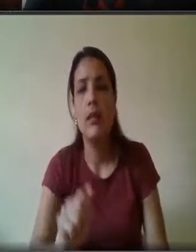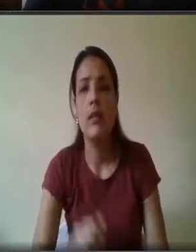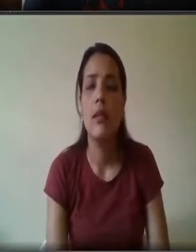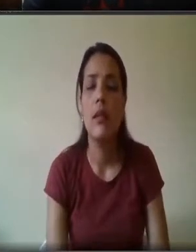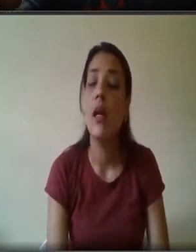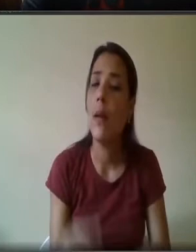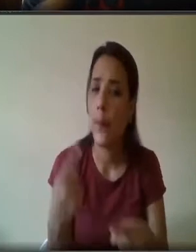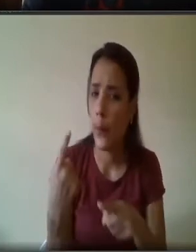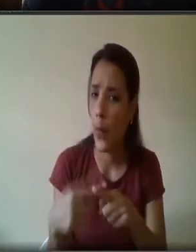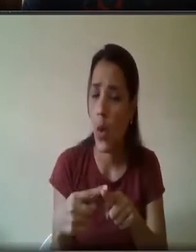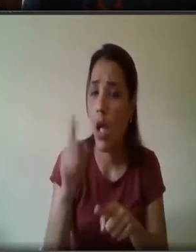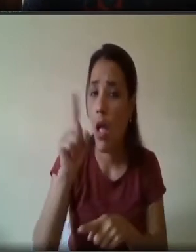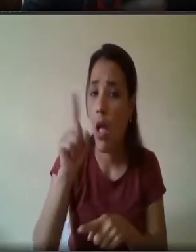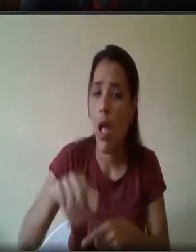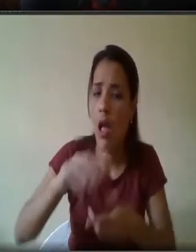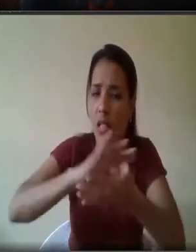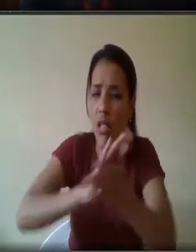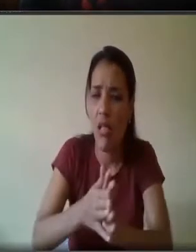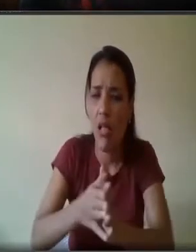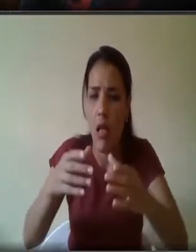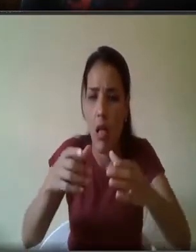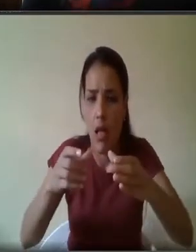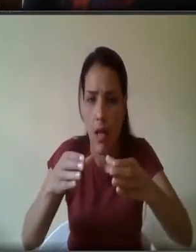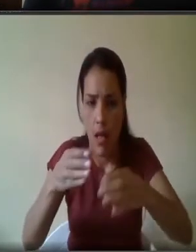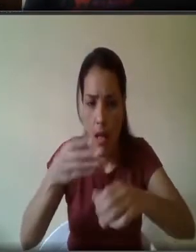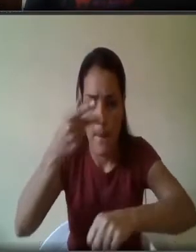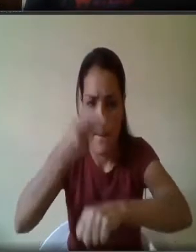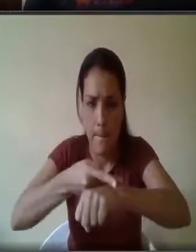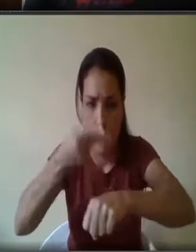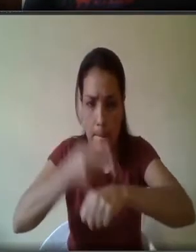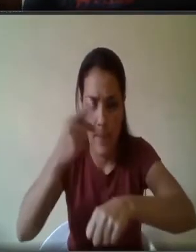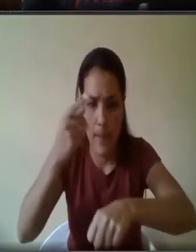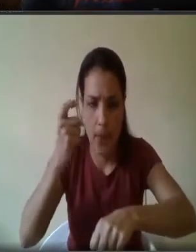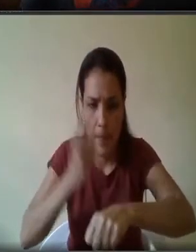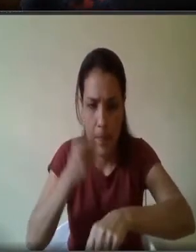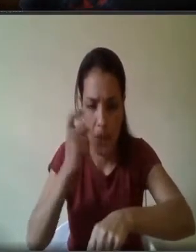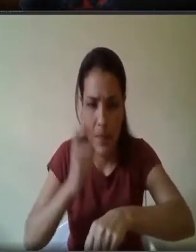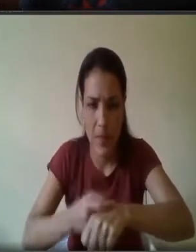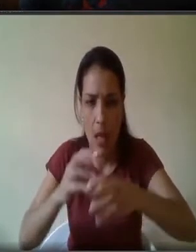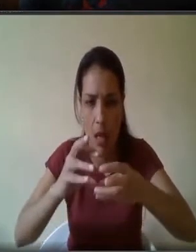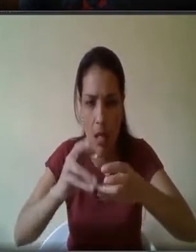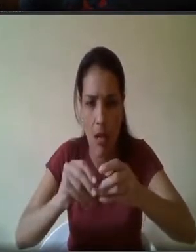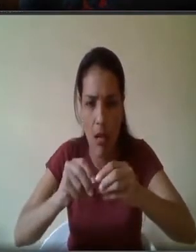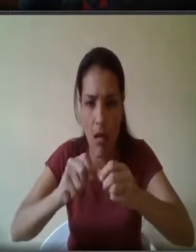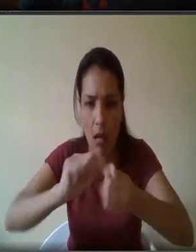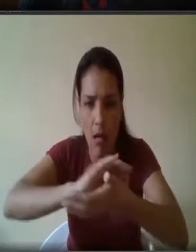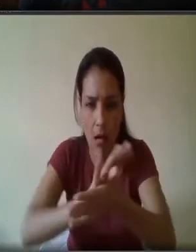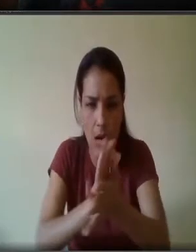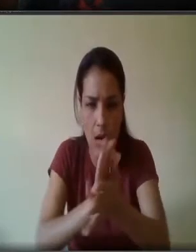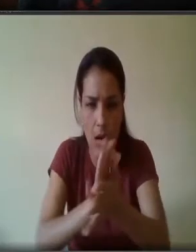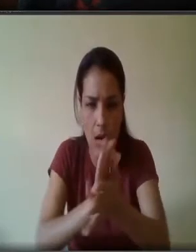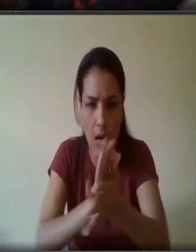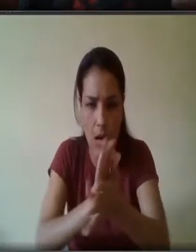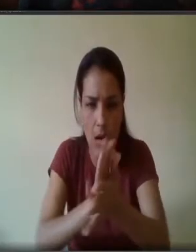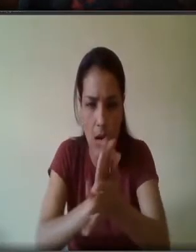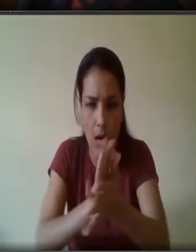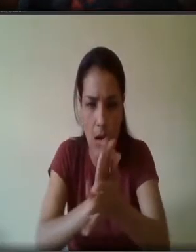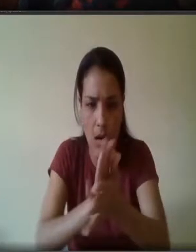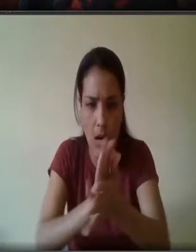desagregação de rocha. A areia é fruto do intemperismo físico. Então imagina que você tem